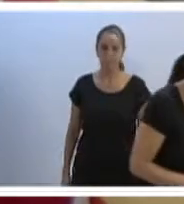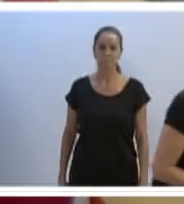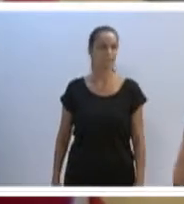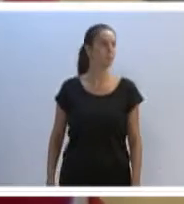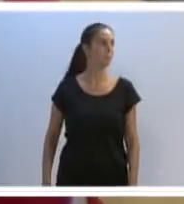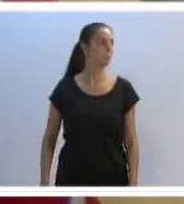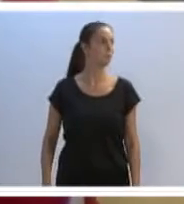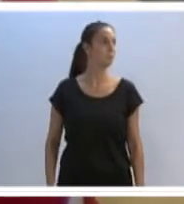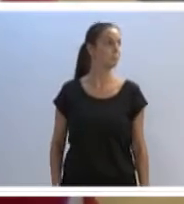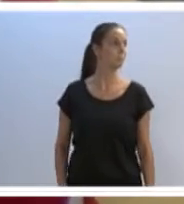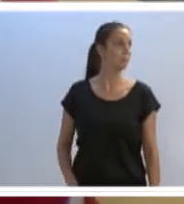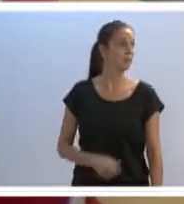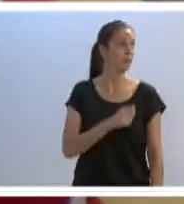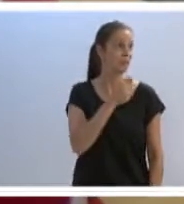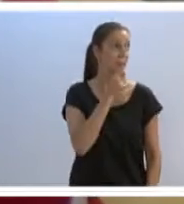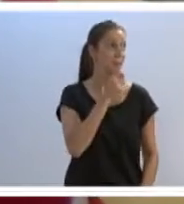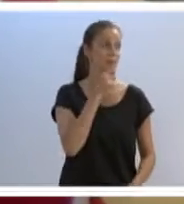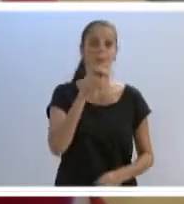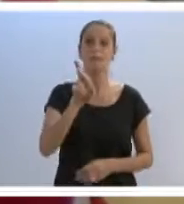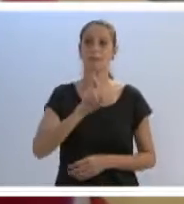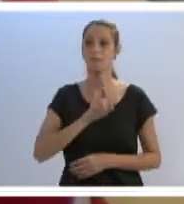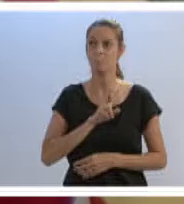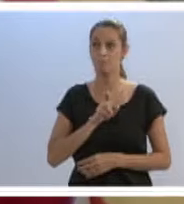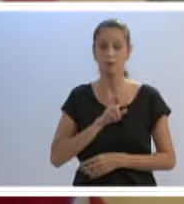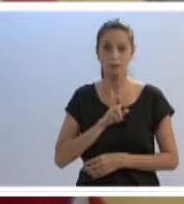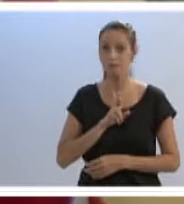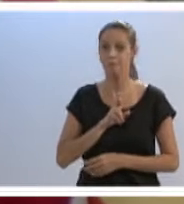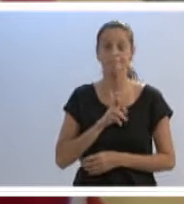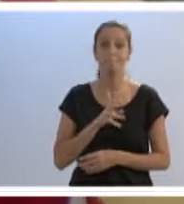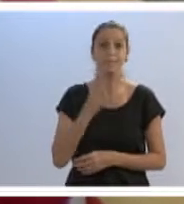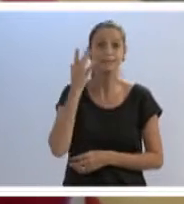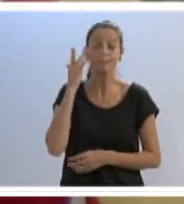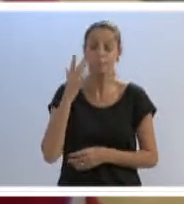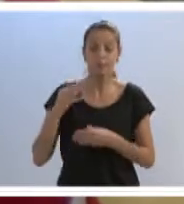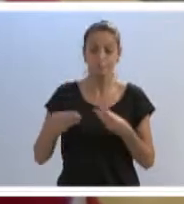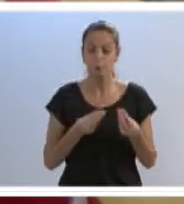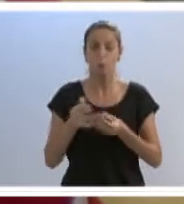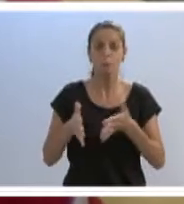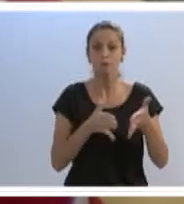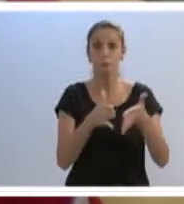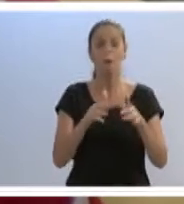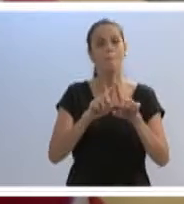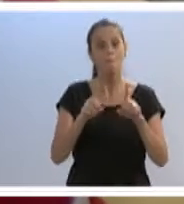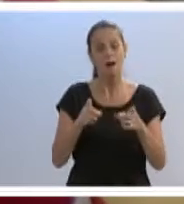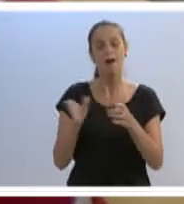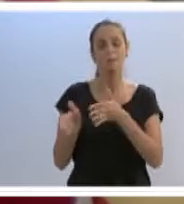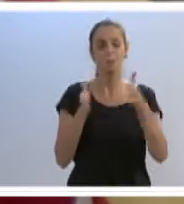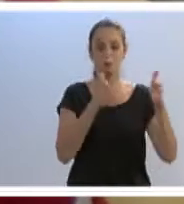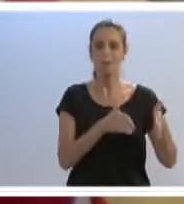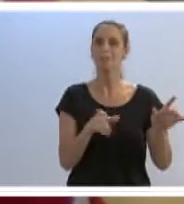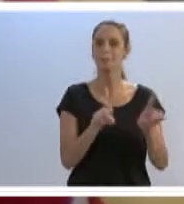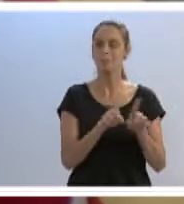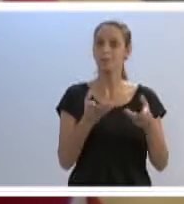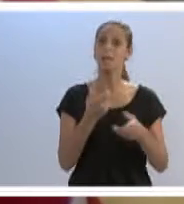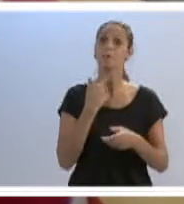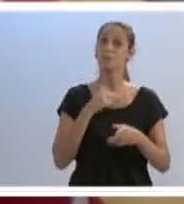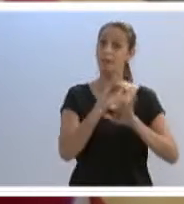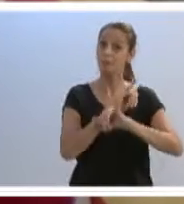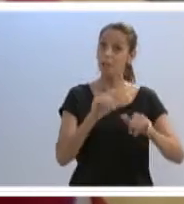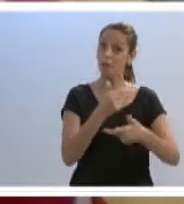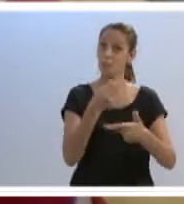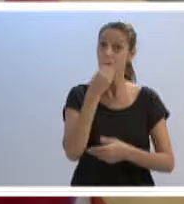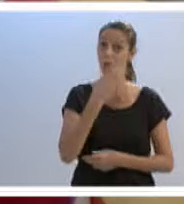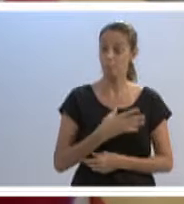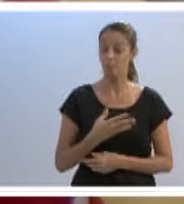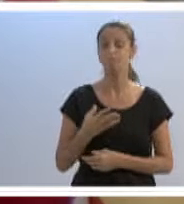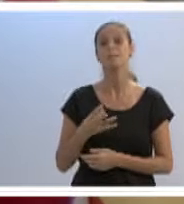resposta, sem direcionamento do poder público, isso é lamentável. Mas eu quero também trazer coisas boas aqui. Eu quero, inclusive, postar uma imagem, uma foto, que eu